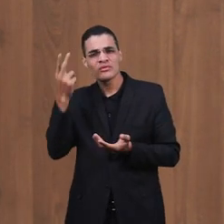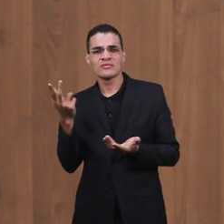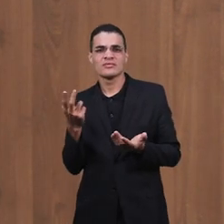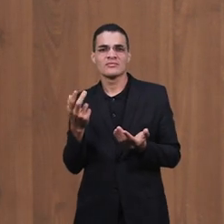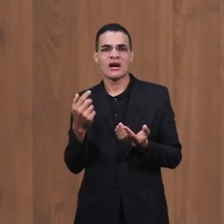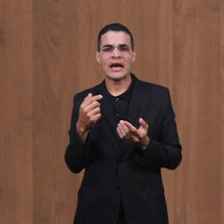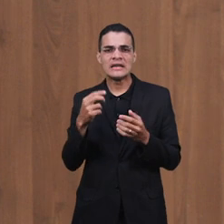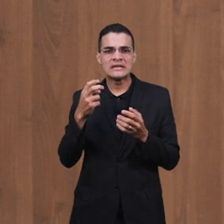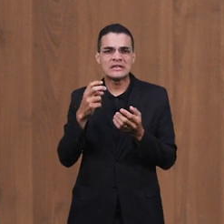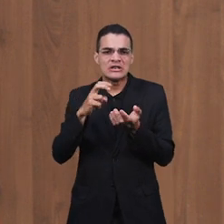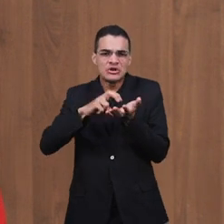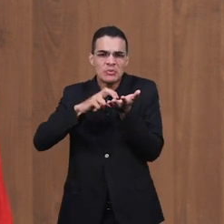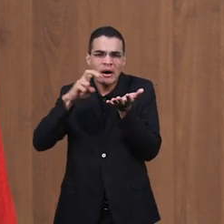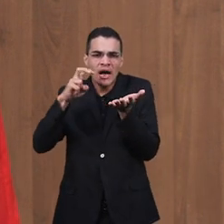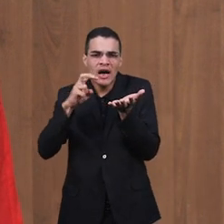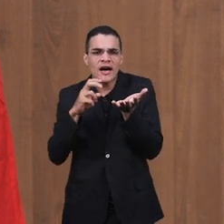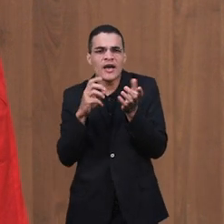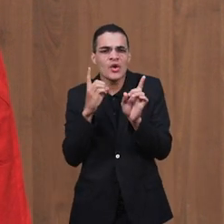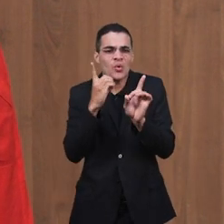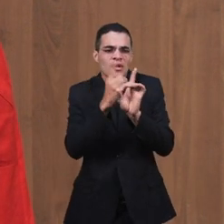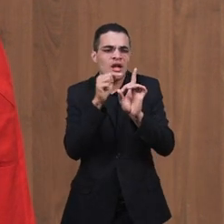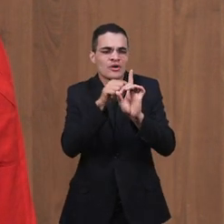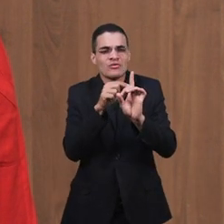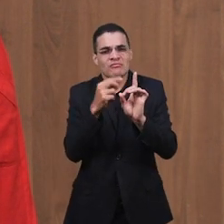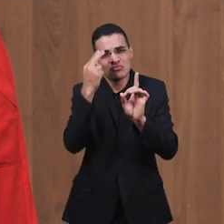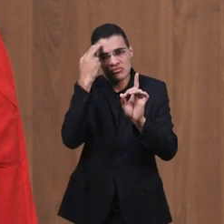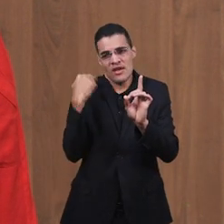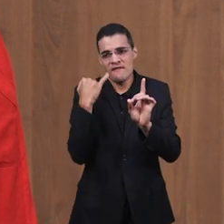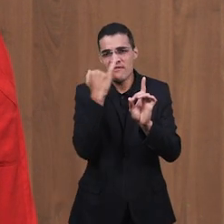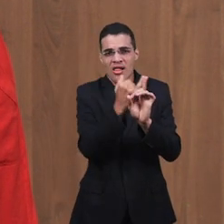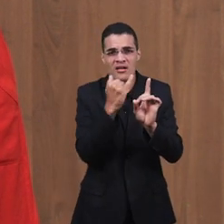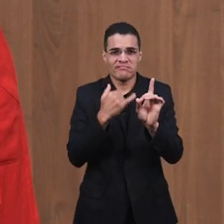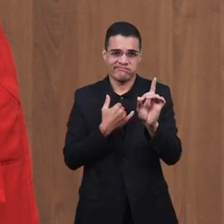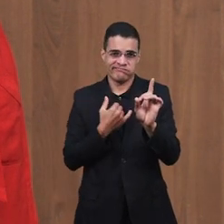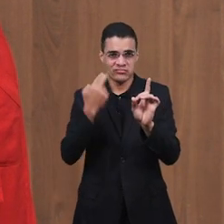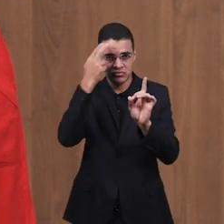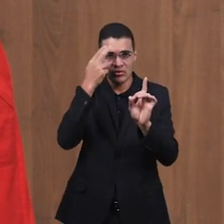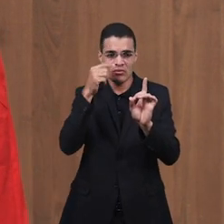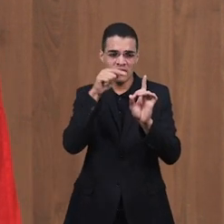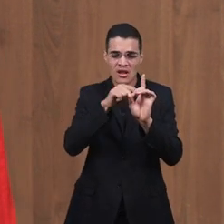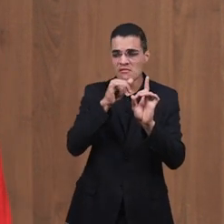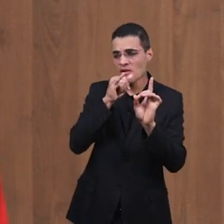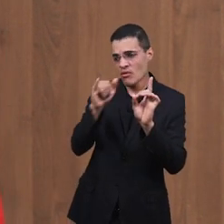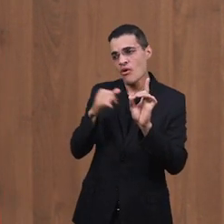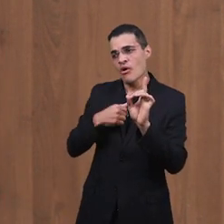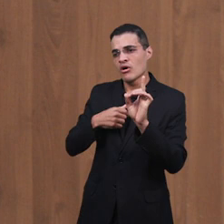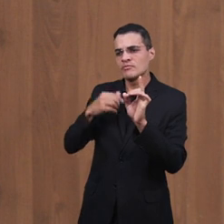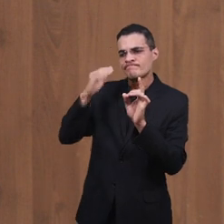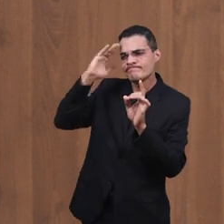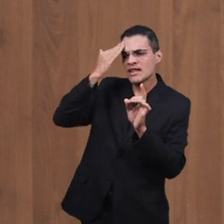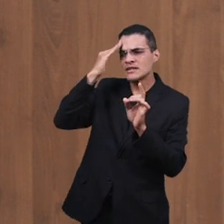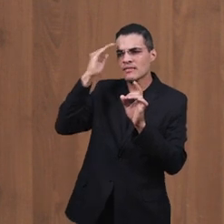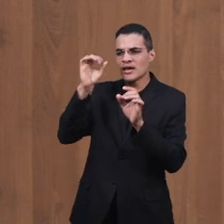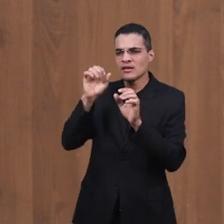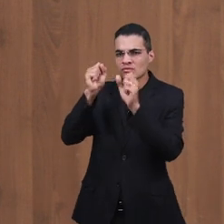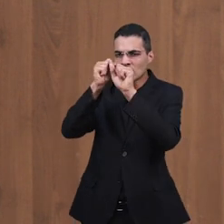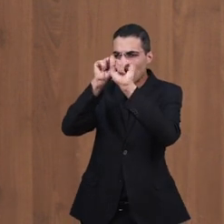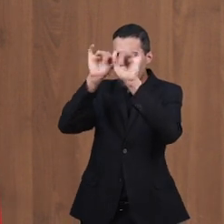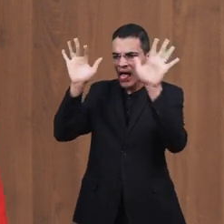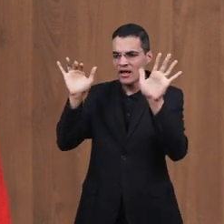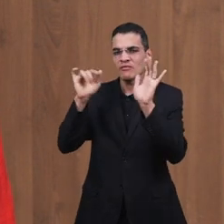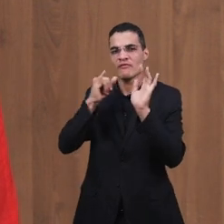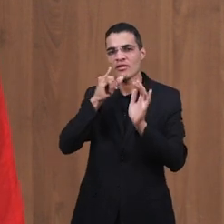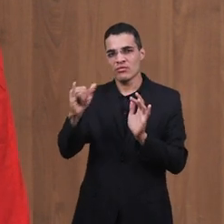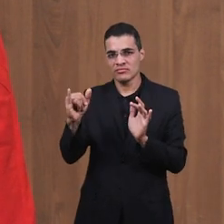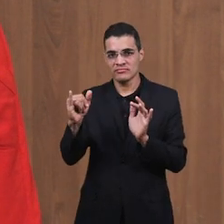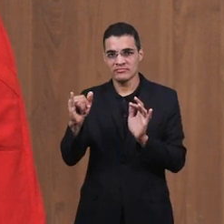José. José interpretou o sonho de cada um e tudo se cumpriu. A